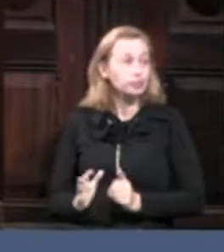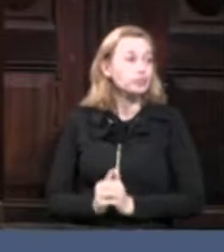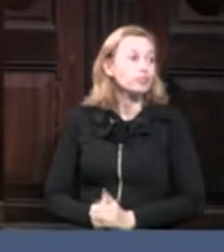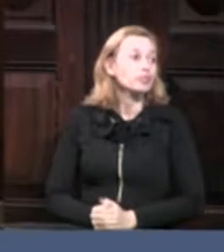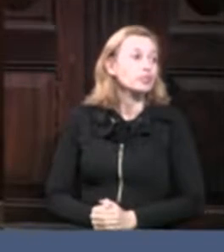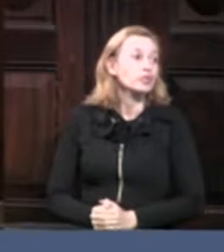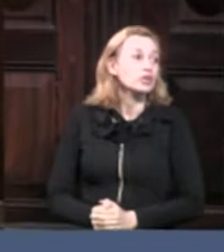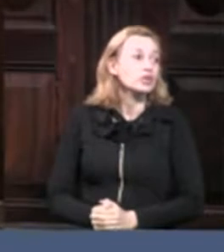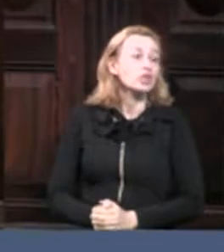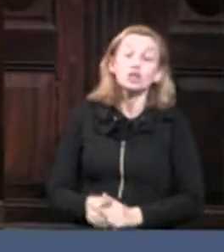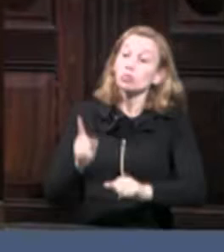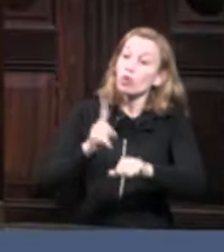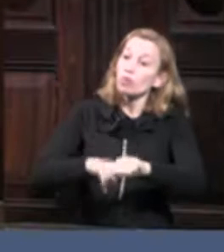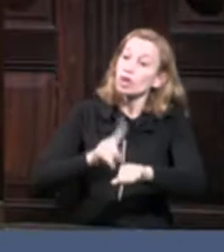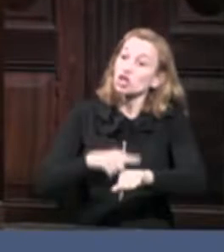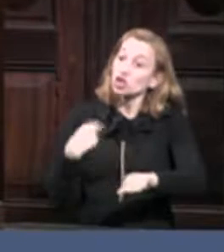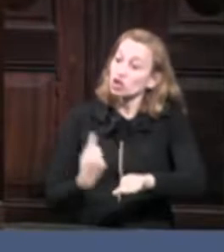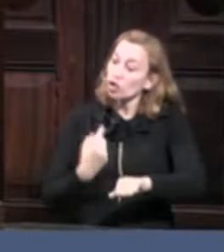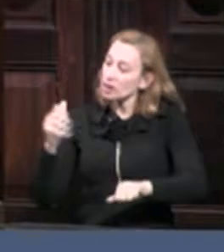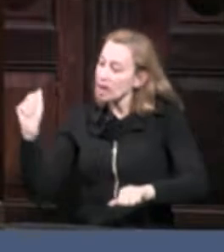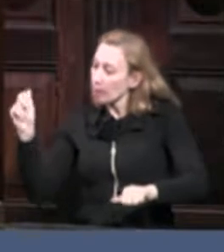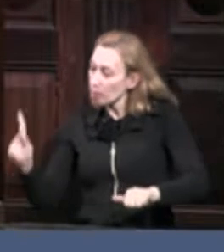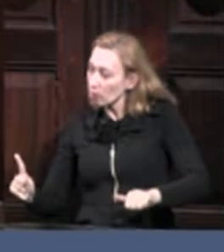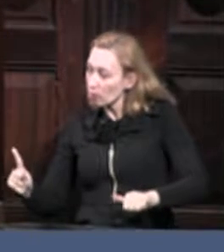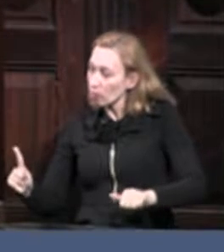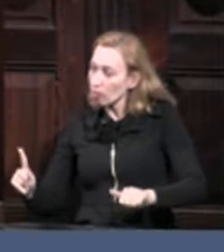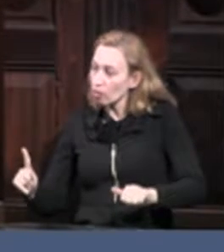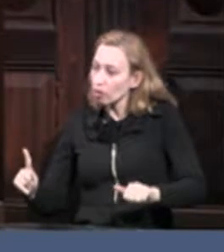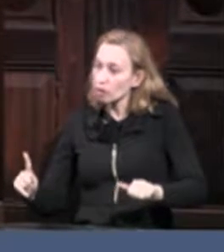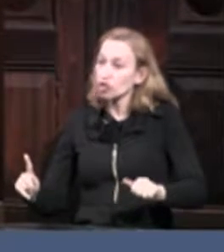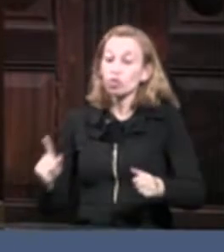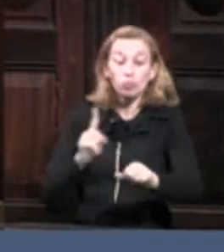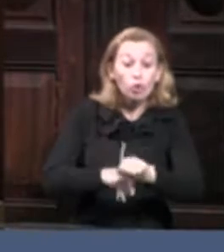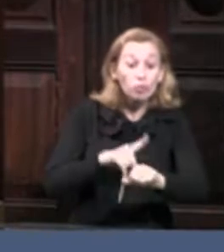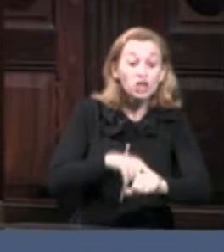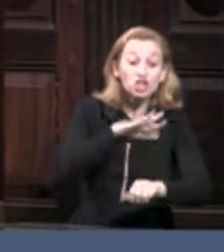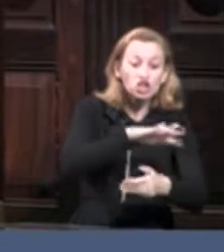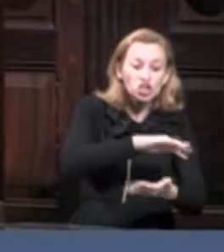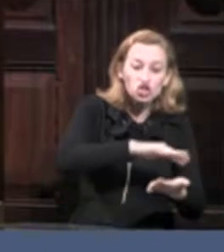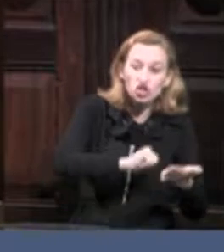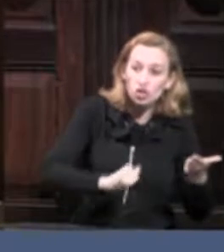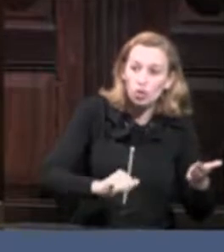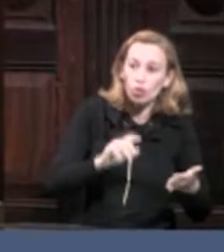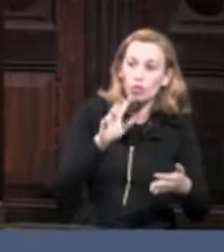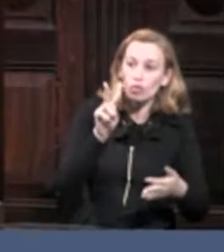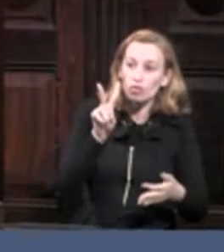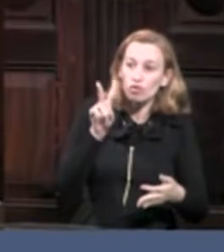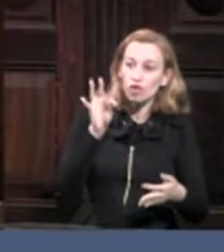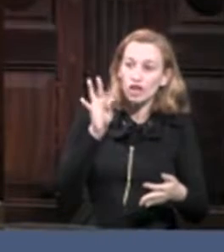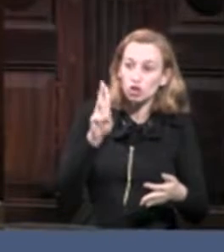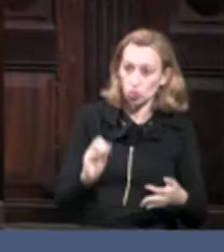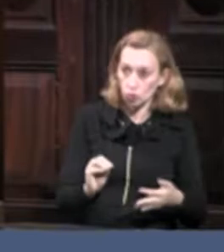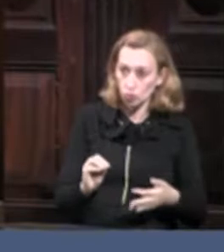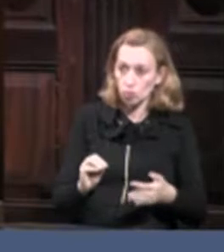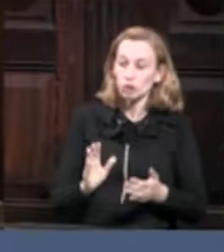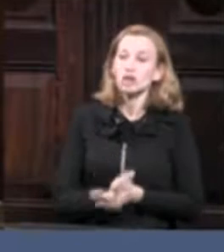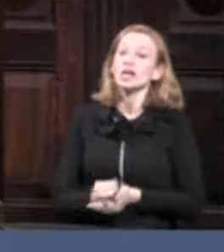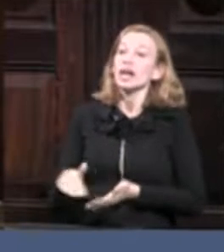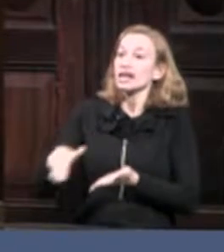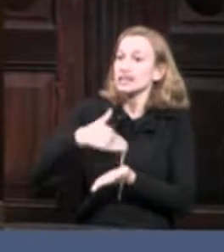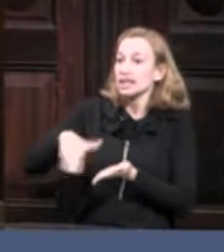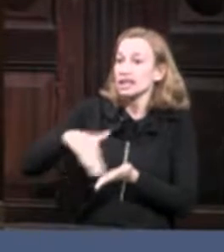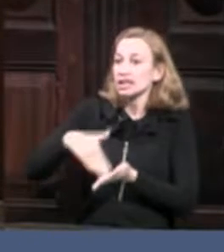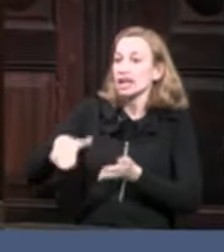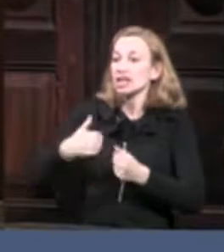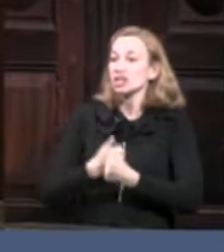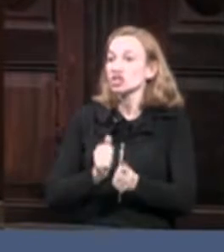Entre o momento que a gente aprovou o projeto e o momento que a gente derrubou o veto, a Secretaria de